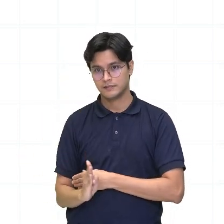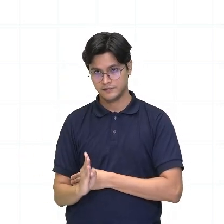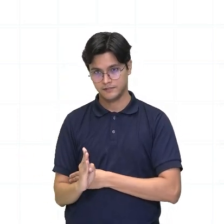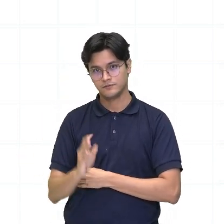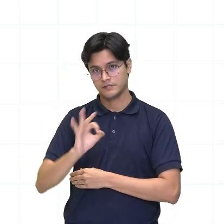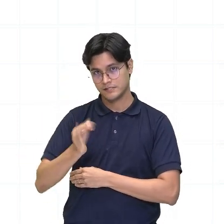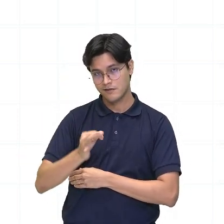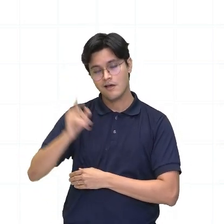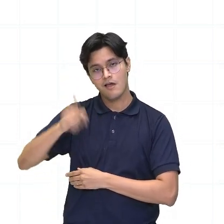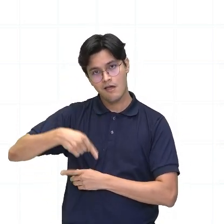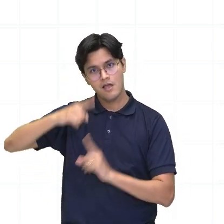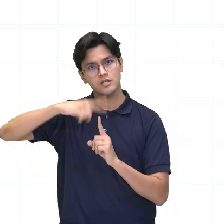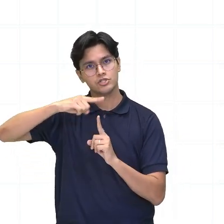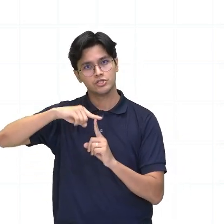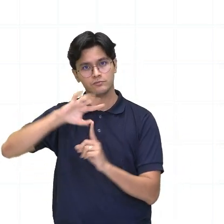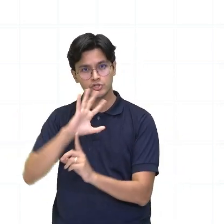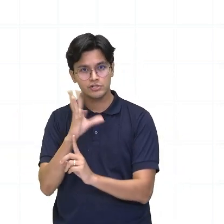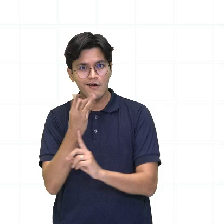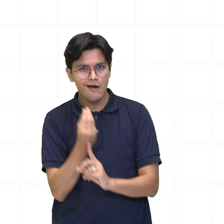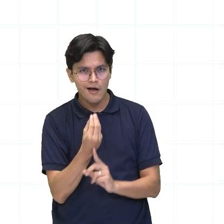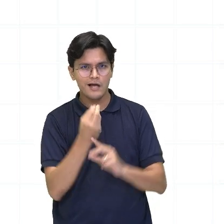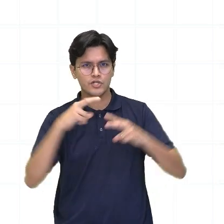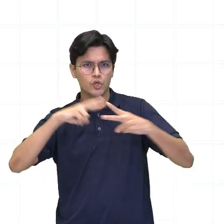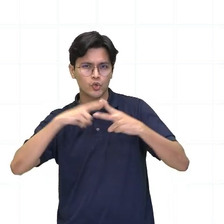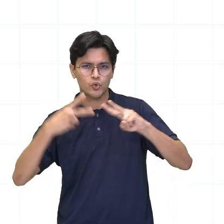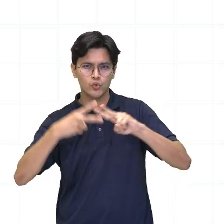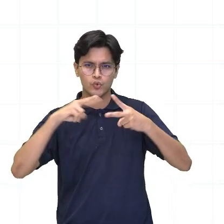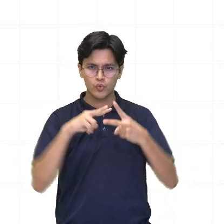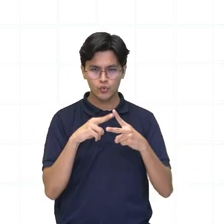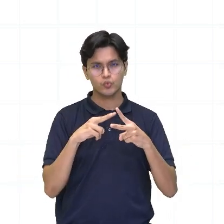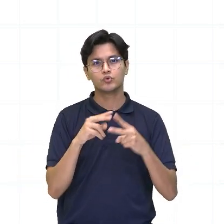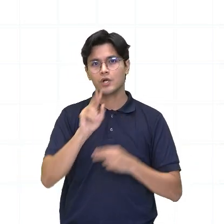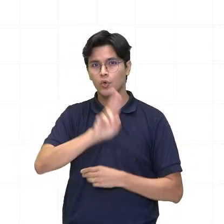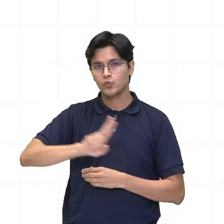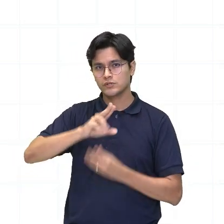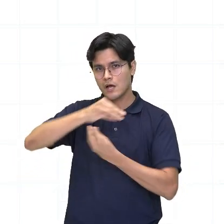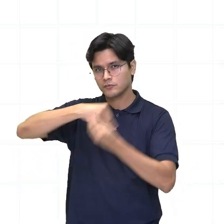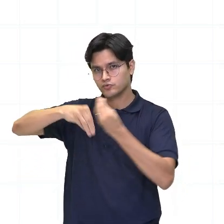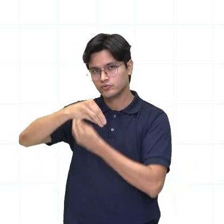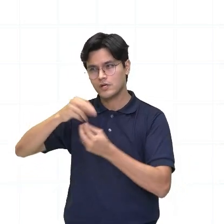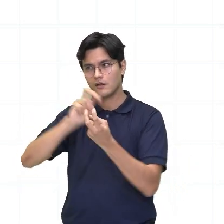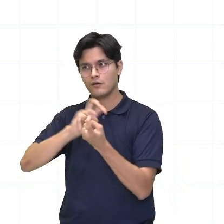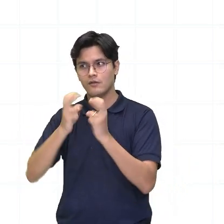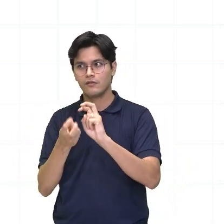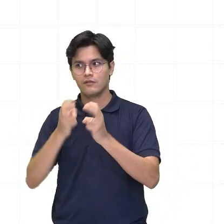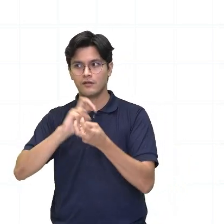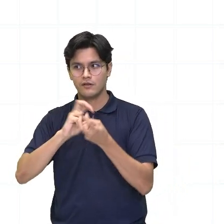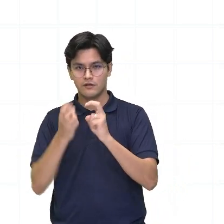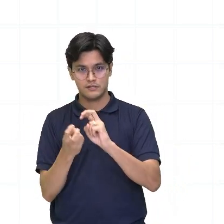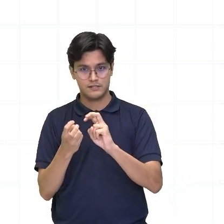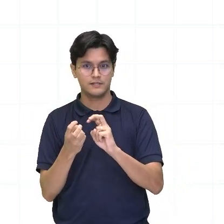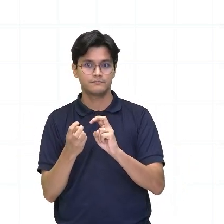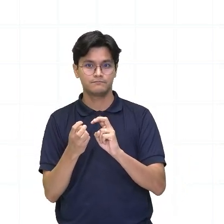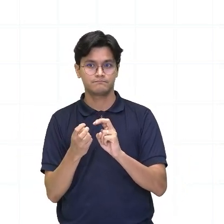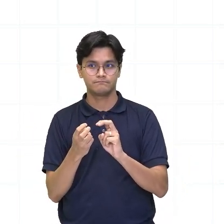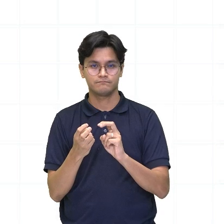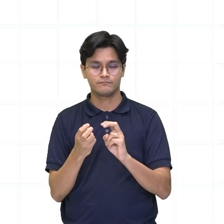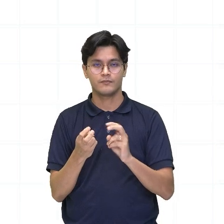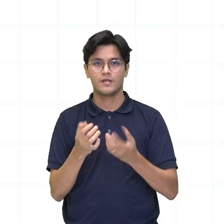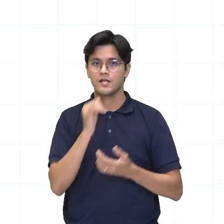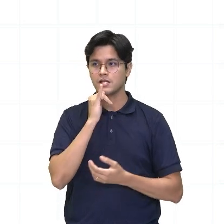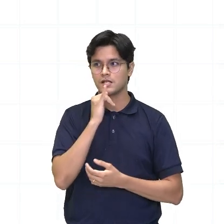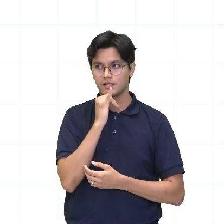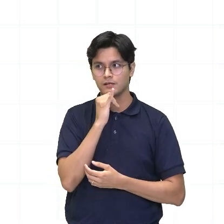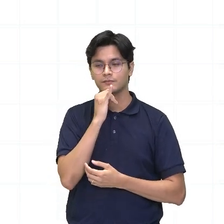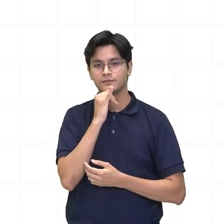uma forma de arte marcial disfarçada de dança. Olha só, a